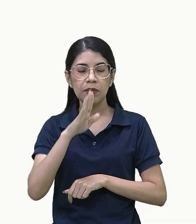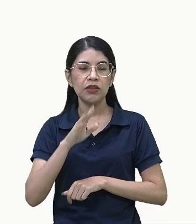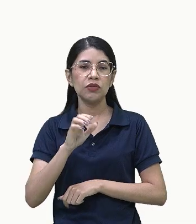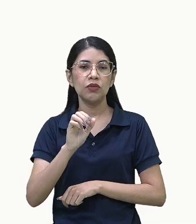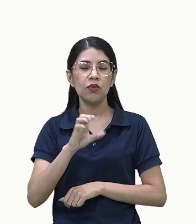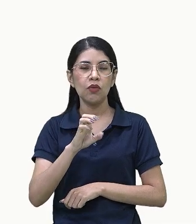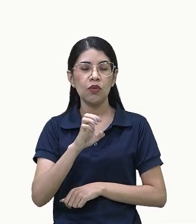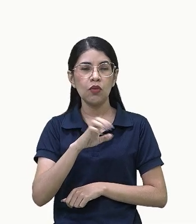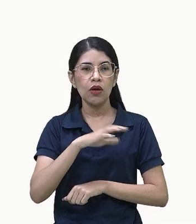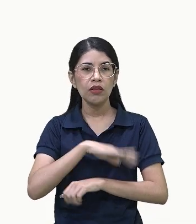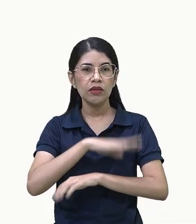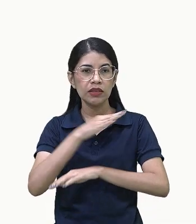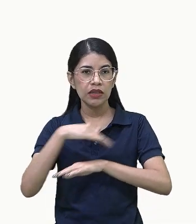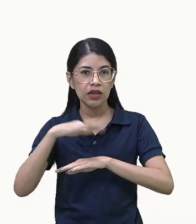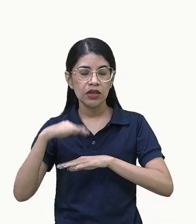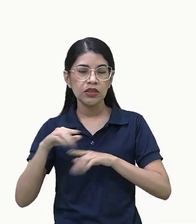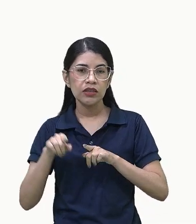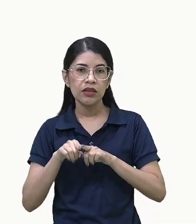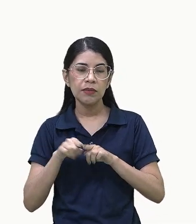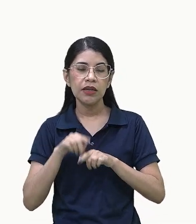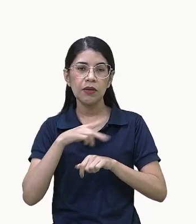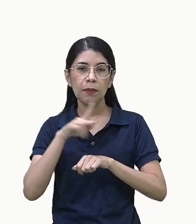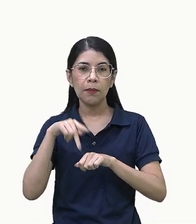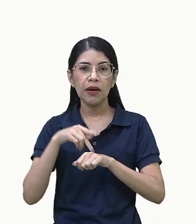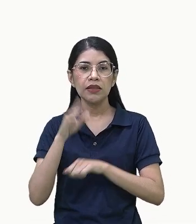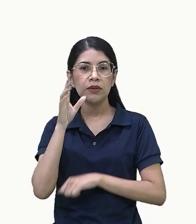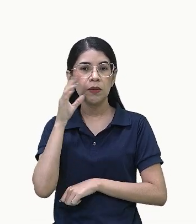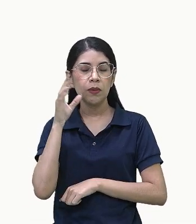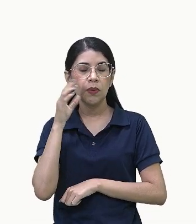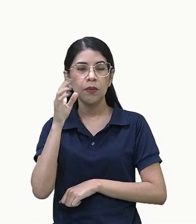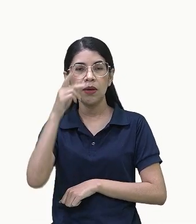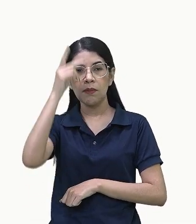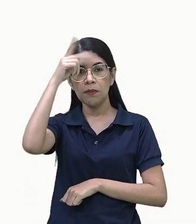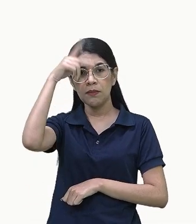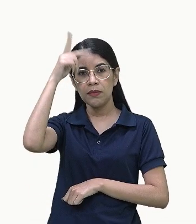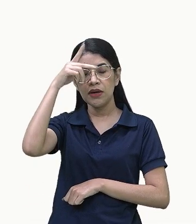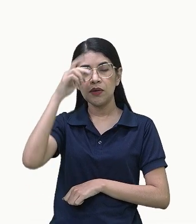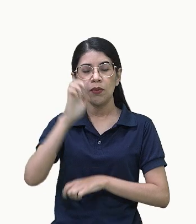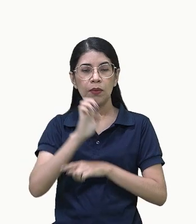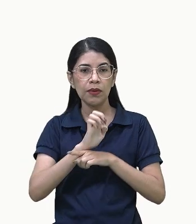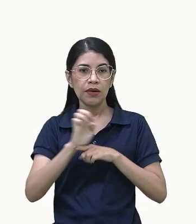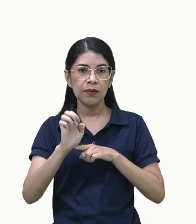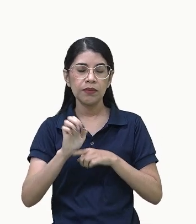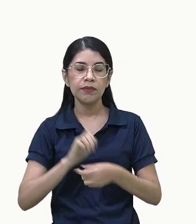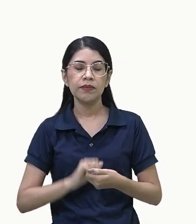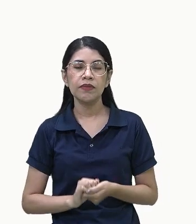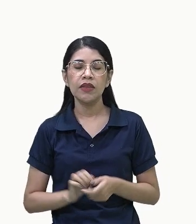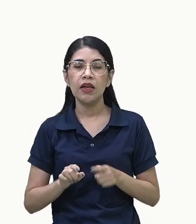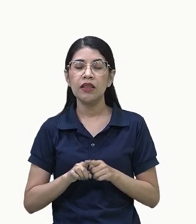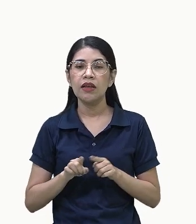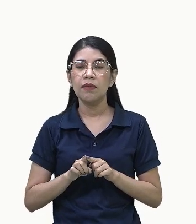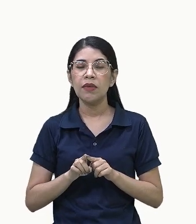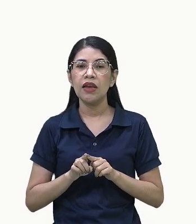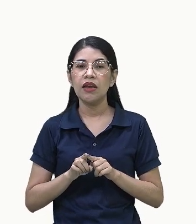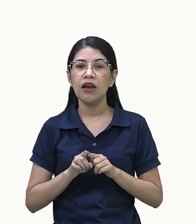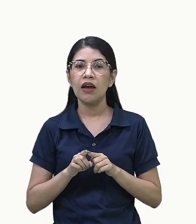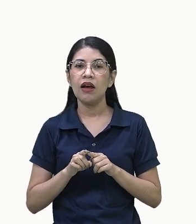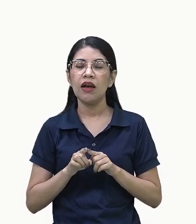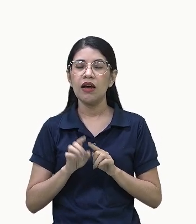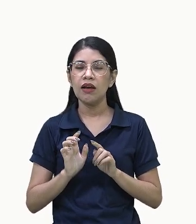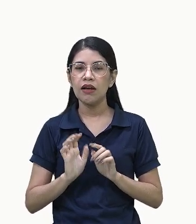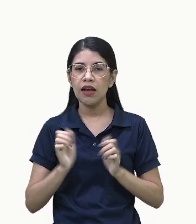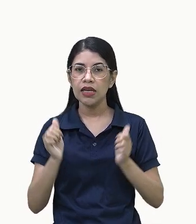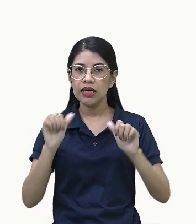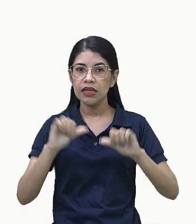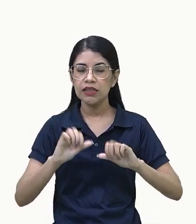Andino, que é composto aí pelos países da Colômbia, Peru e Equador. A crise humanitária é definida pela probabilidade de falha